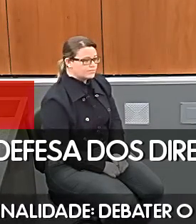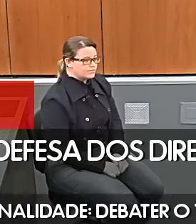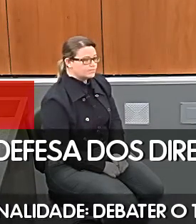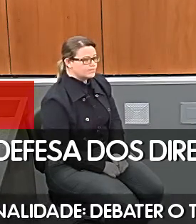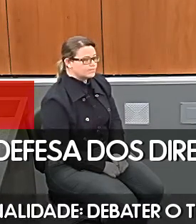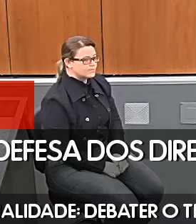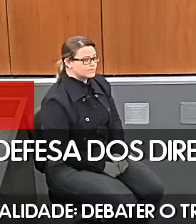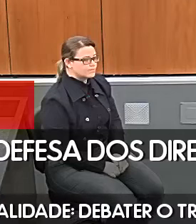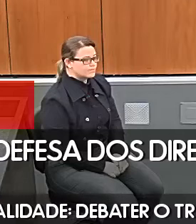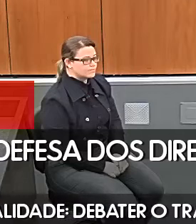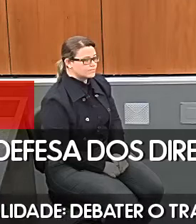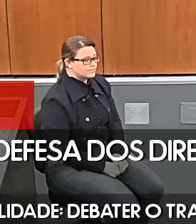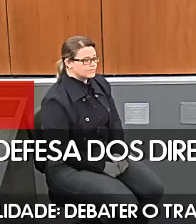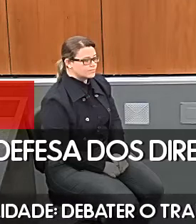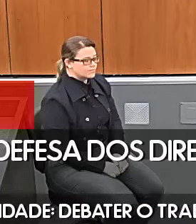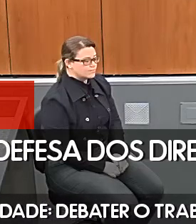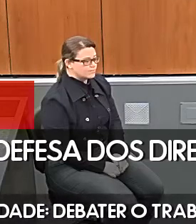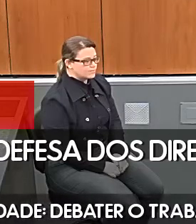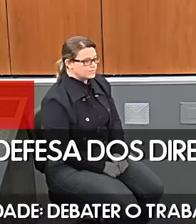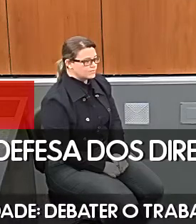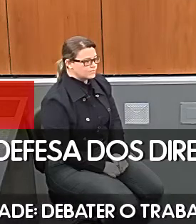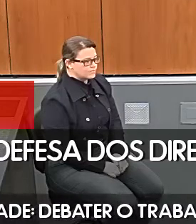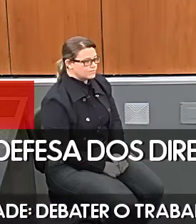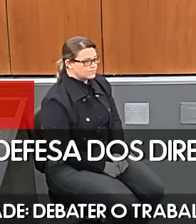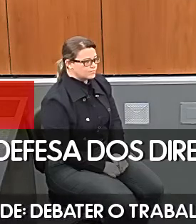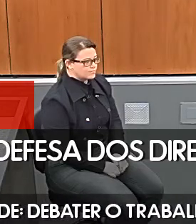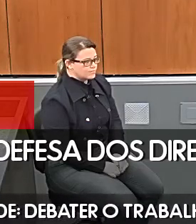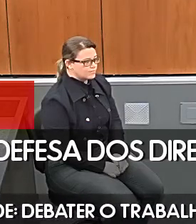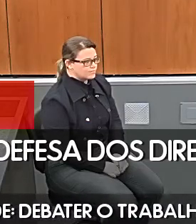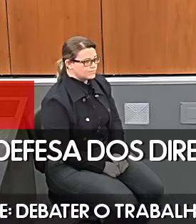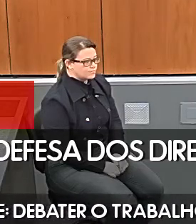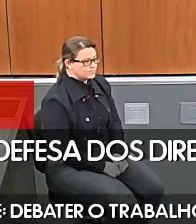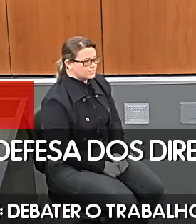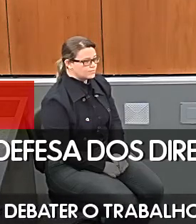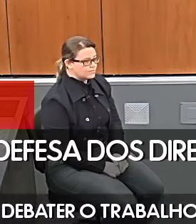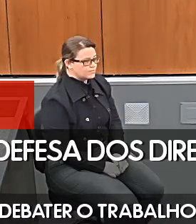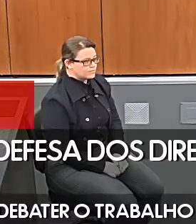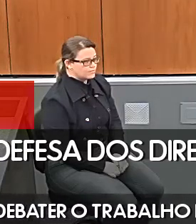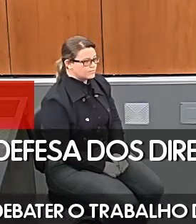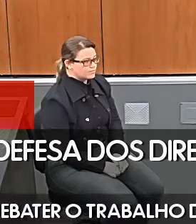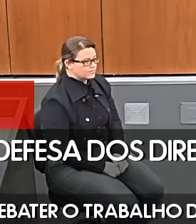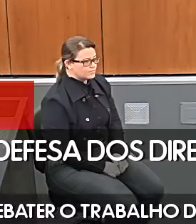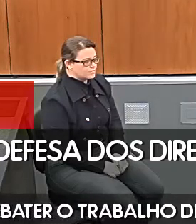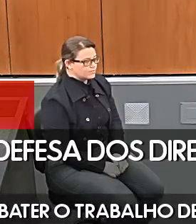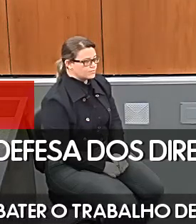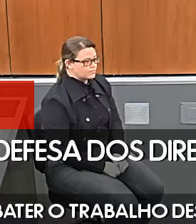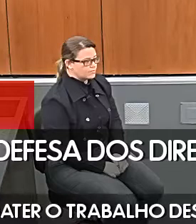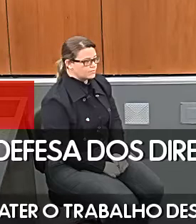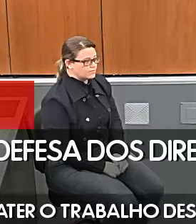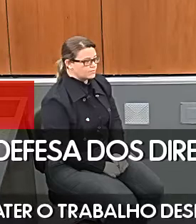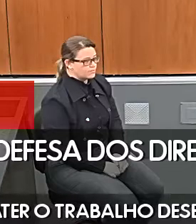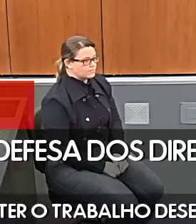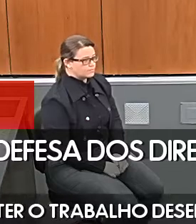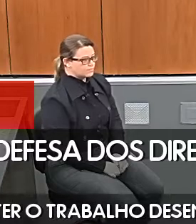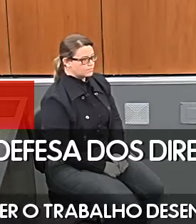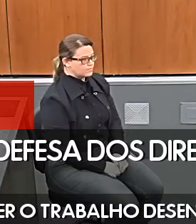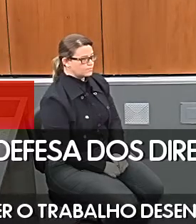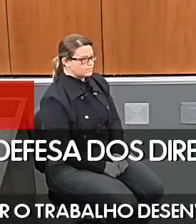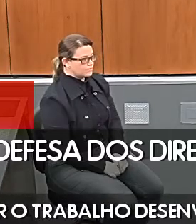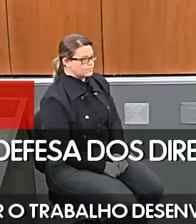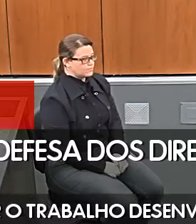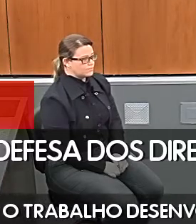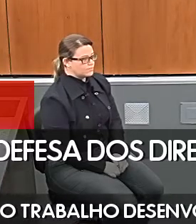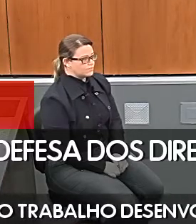aqui, depois de amanhã, a discussão de instalação do SEJUSC. Era motivo nós chegarmos e falarmos para o Tribunal de Justiça.